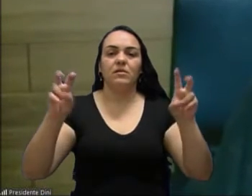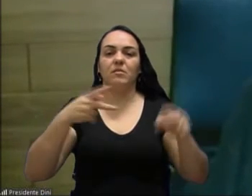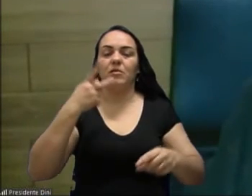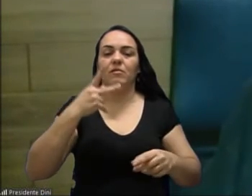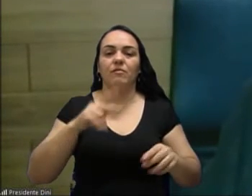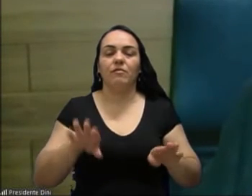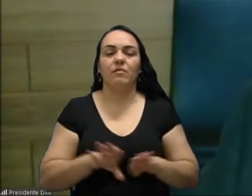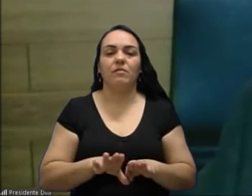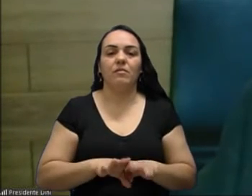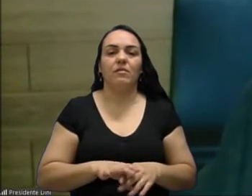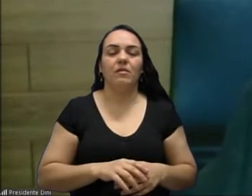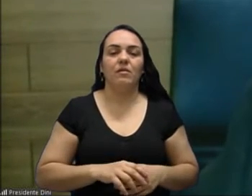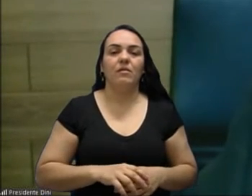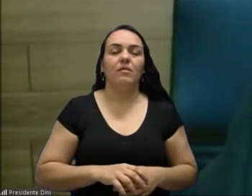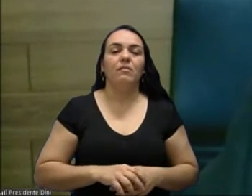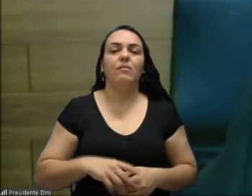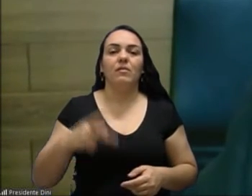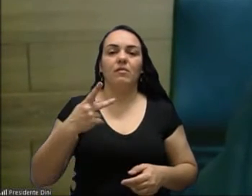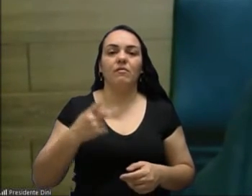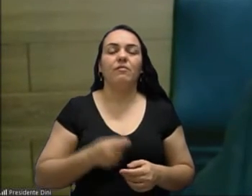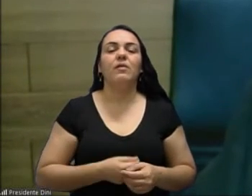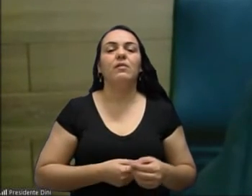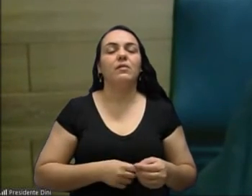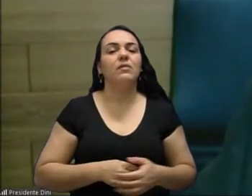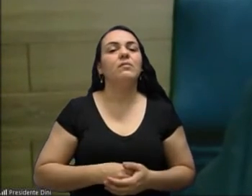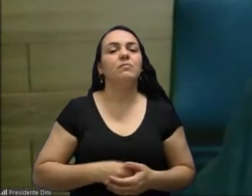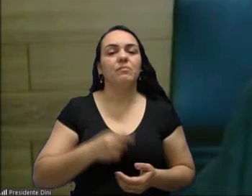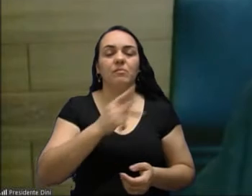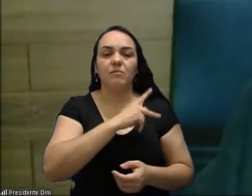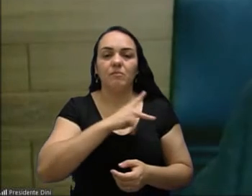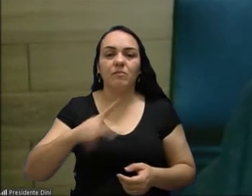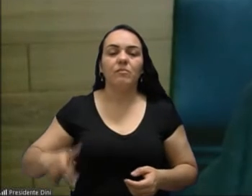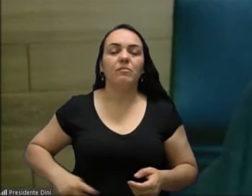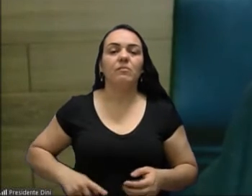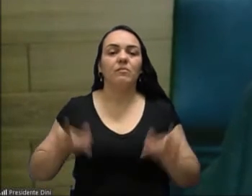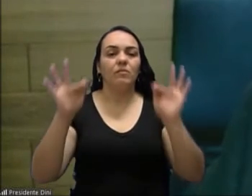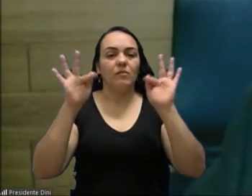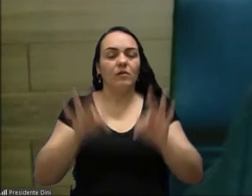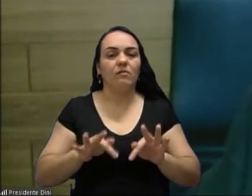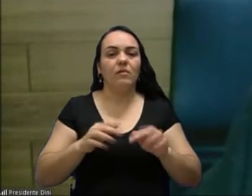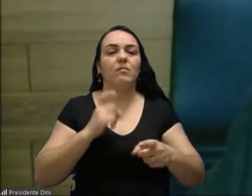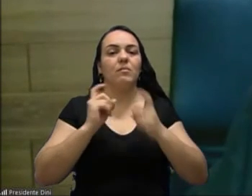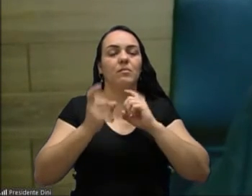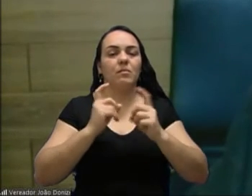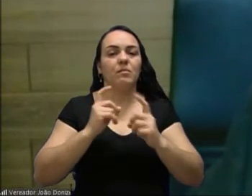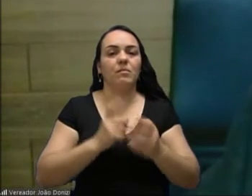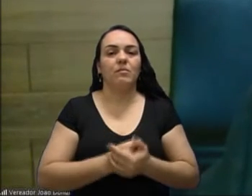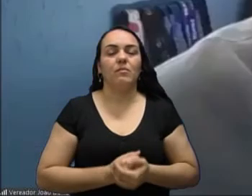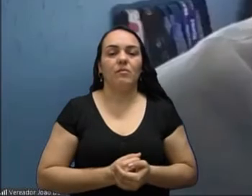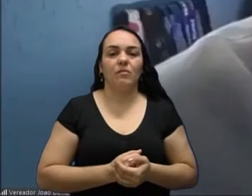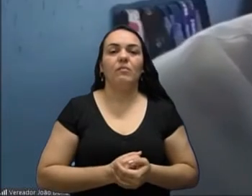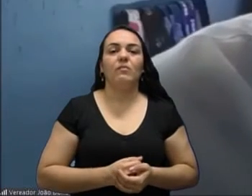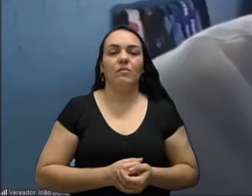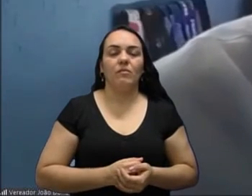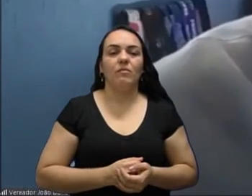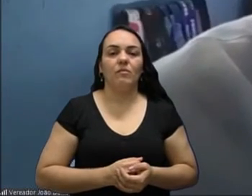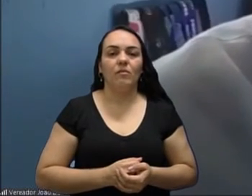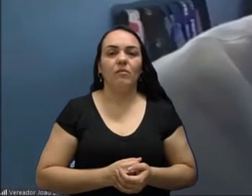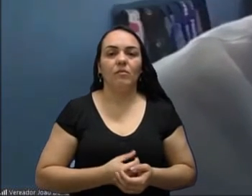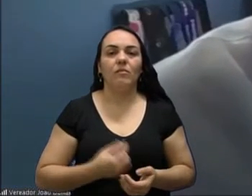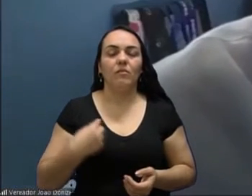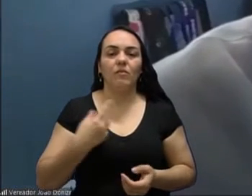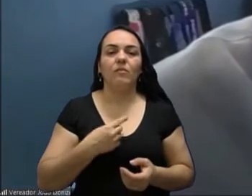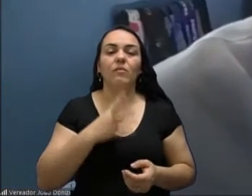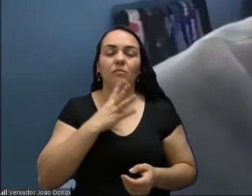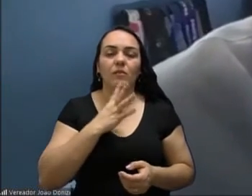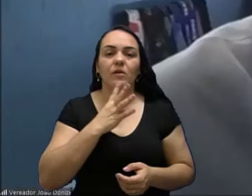não tendo mais assuntos o senhor fala como presidente da comissão e nós encerramos a nossa sessão tá ótimo bom como é de